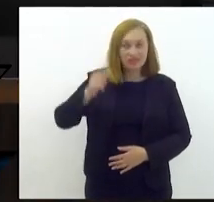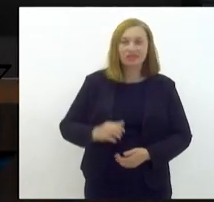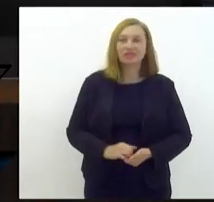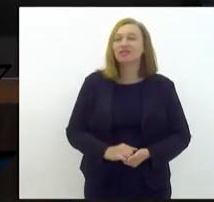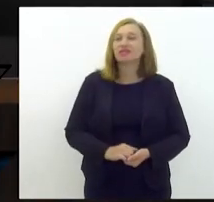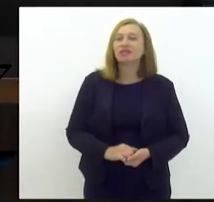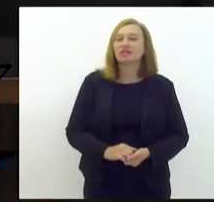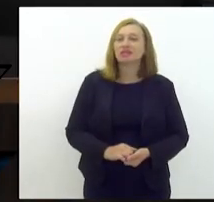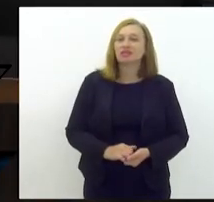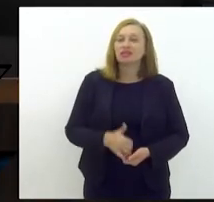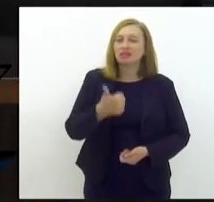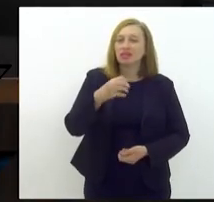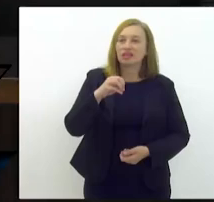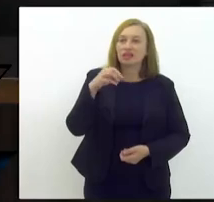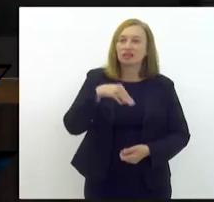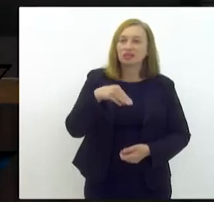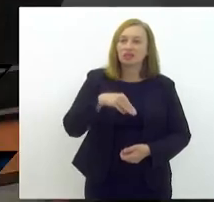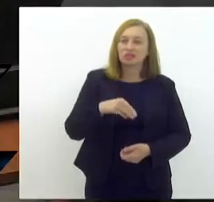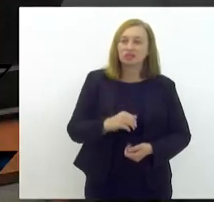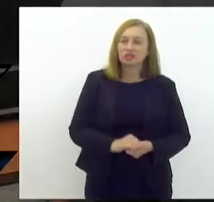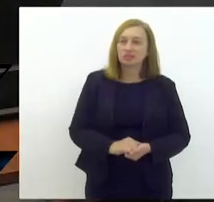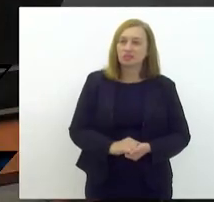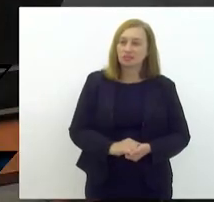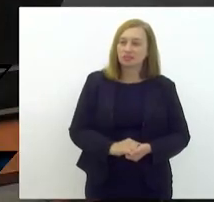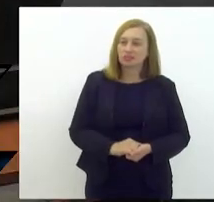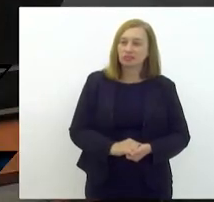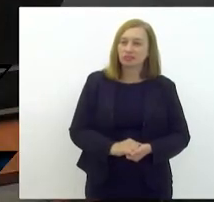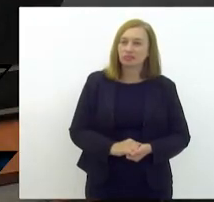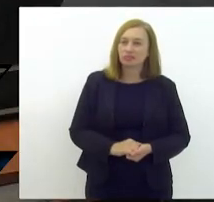vossa excelência de 10 minutos